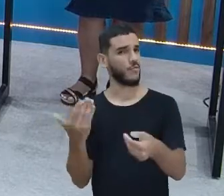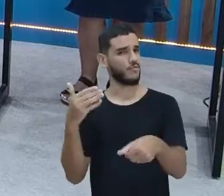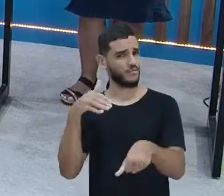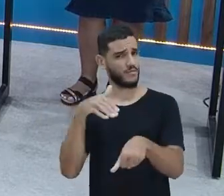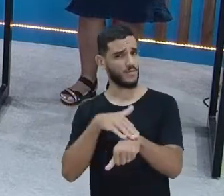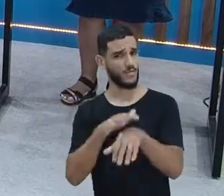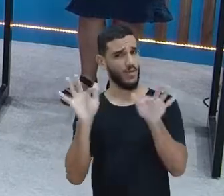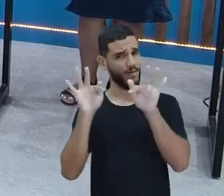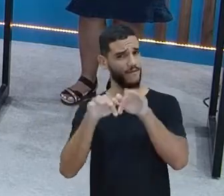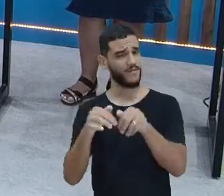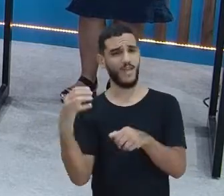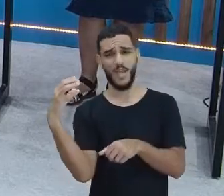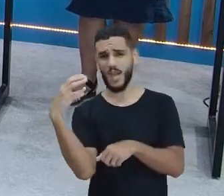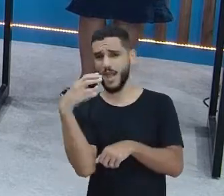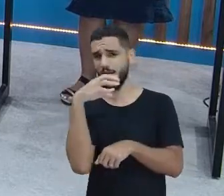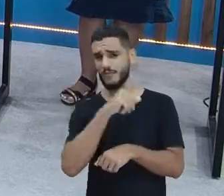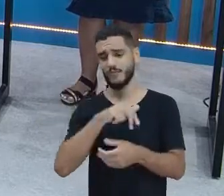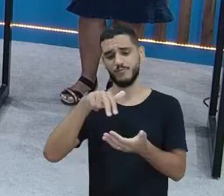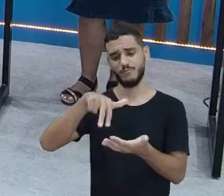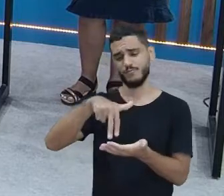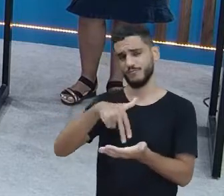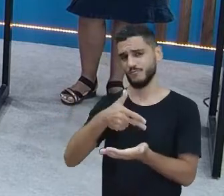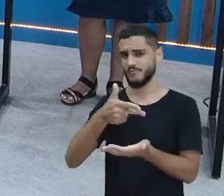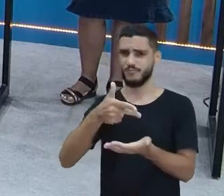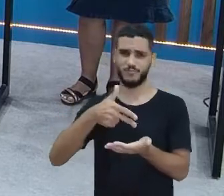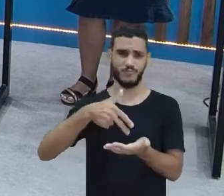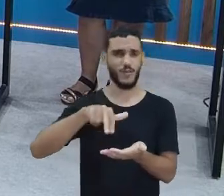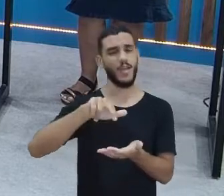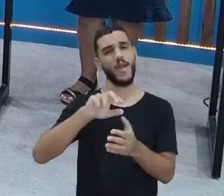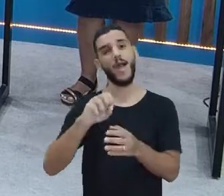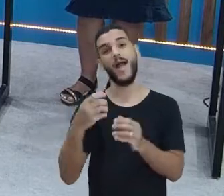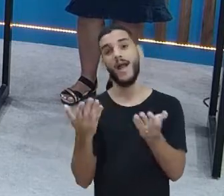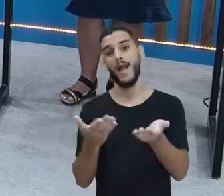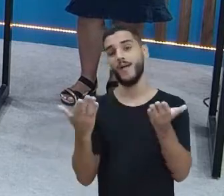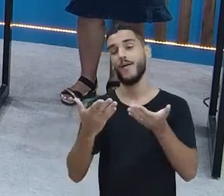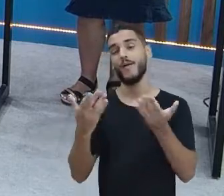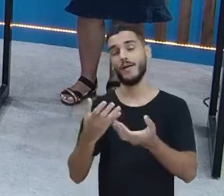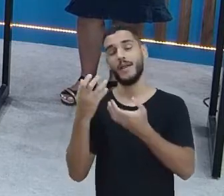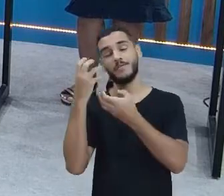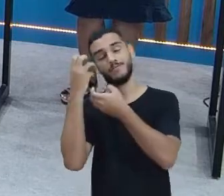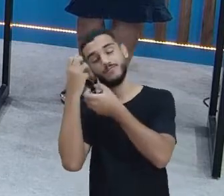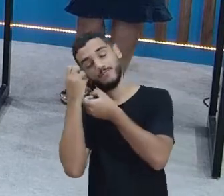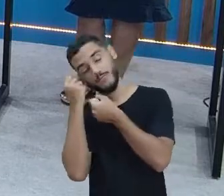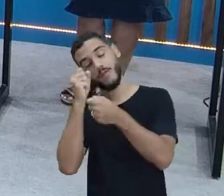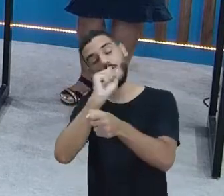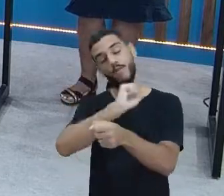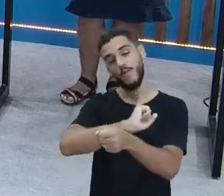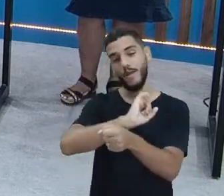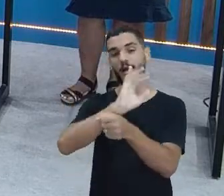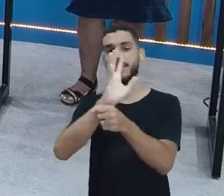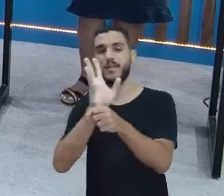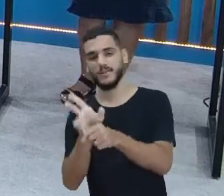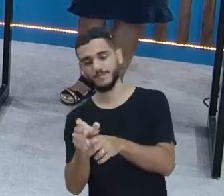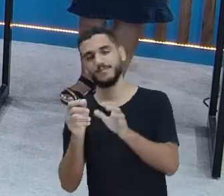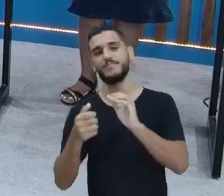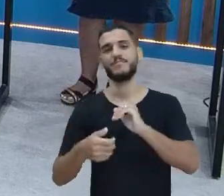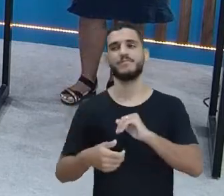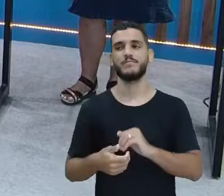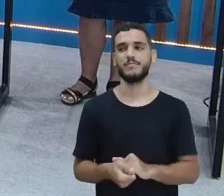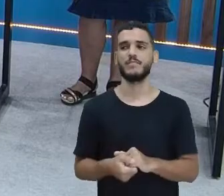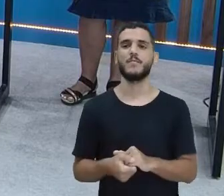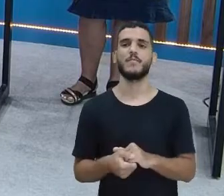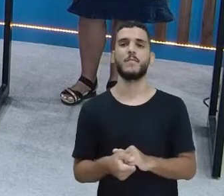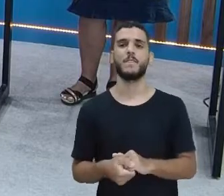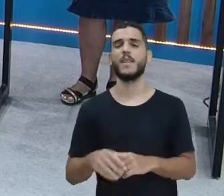noite não é nada. Se não dormir agora, dormirá de madrugada. Oh